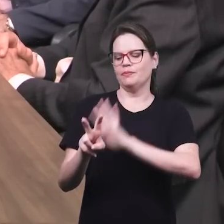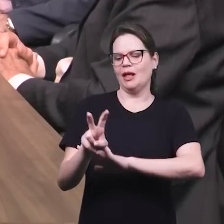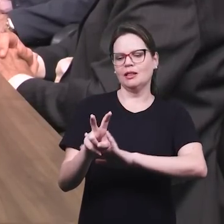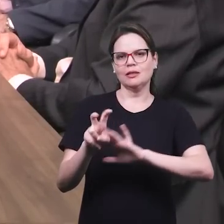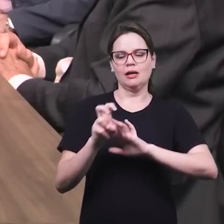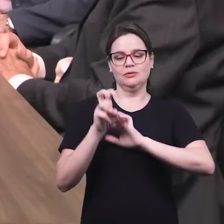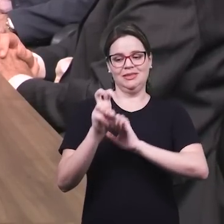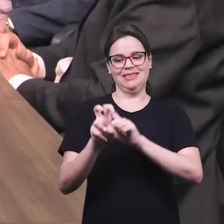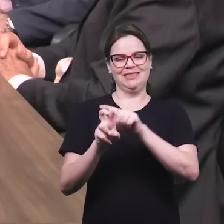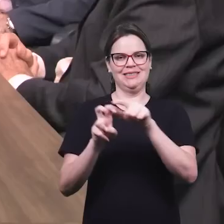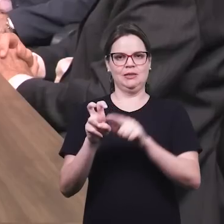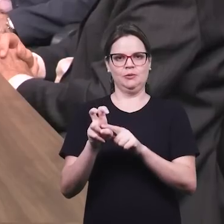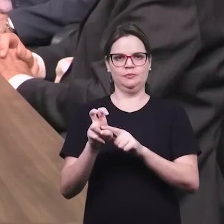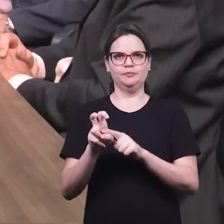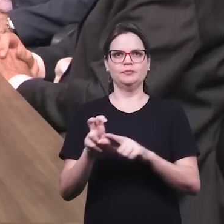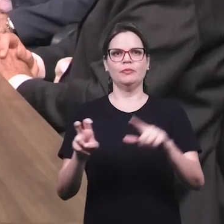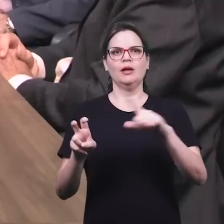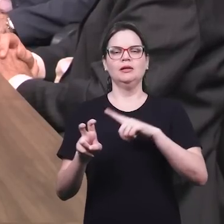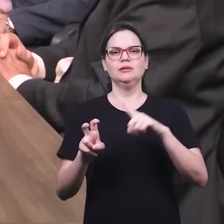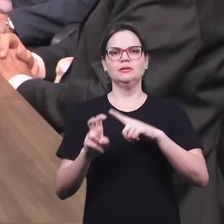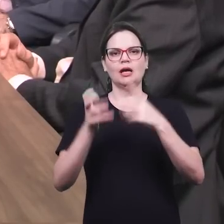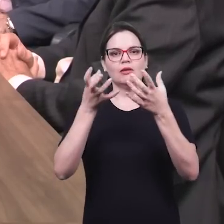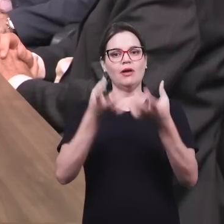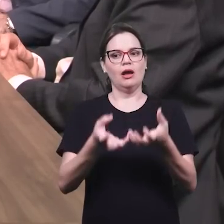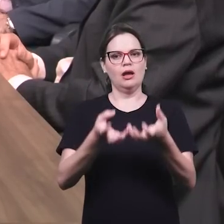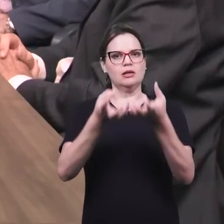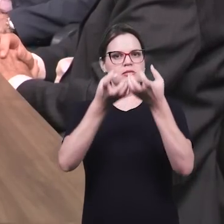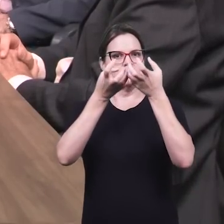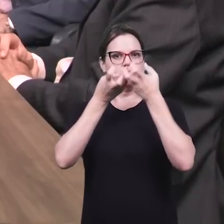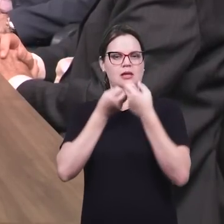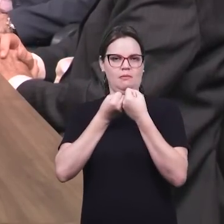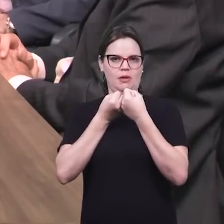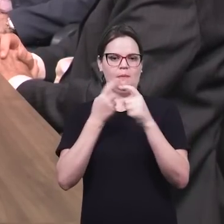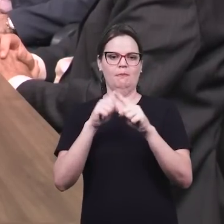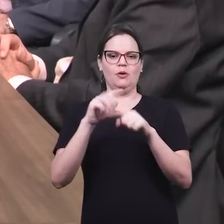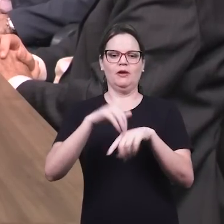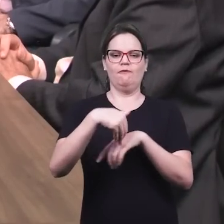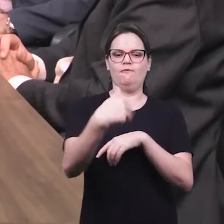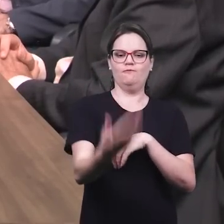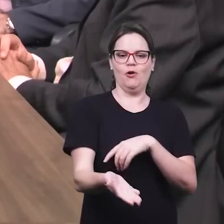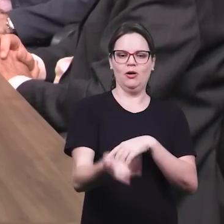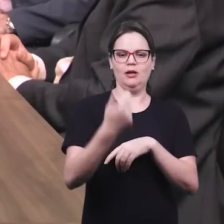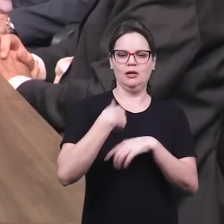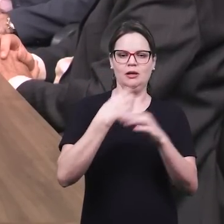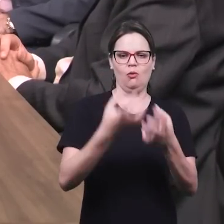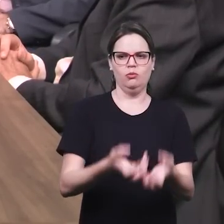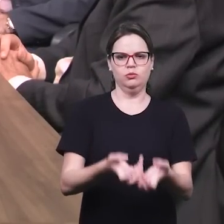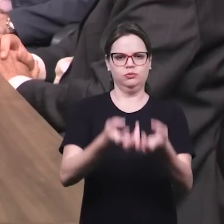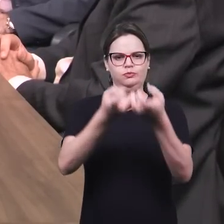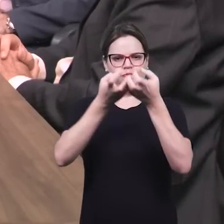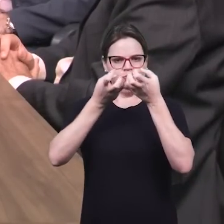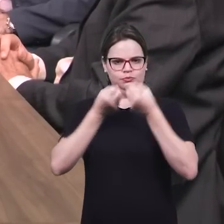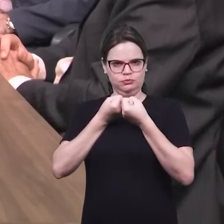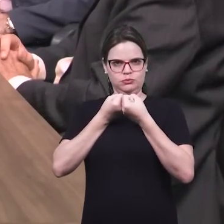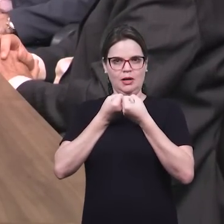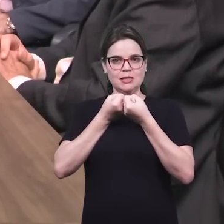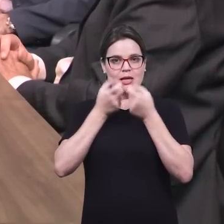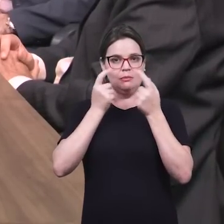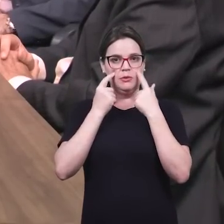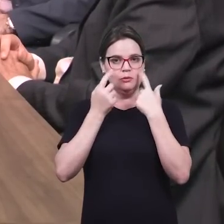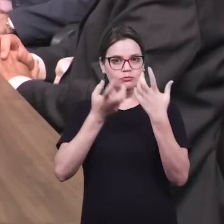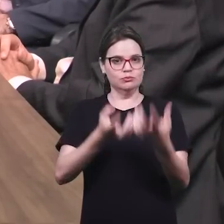uma porta de entrada sensorial da nossa interação com o meio externo. E através deles, nós vamos